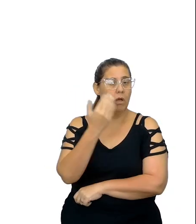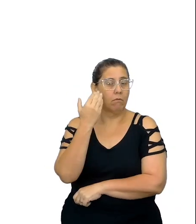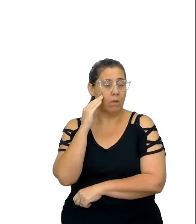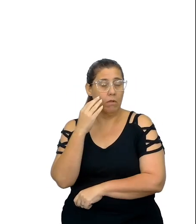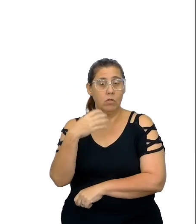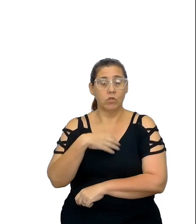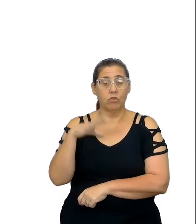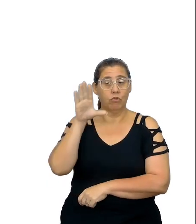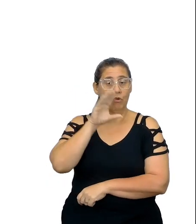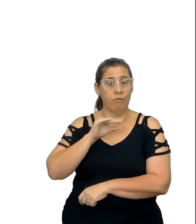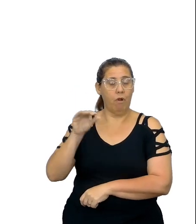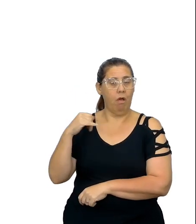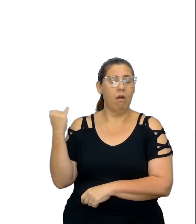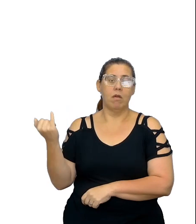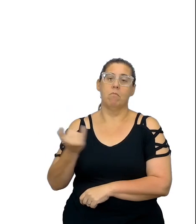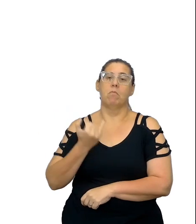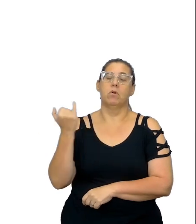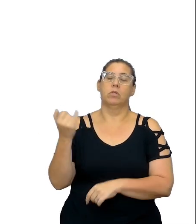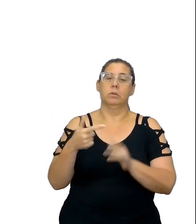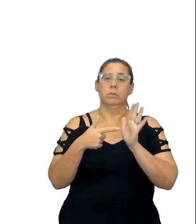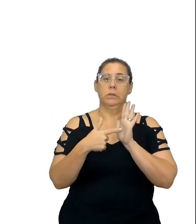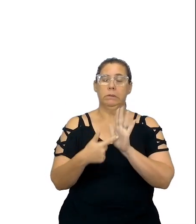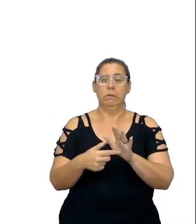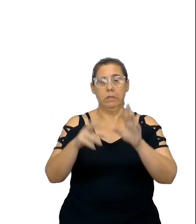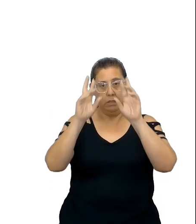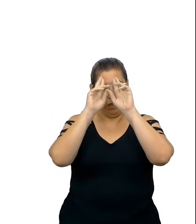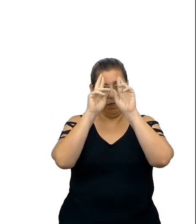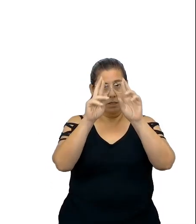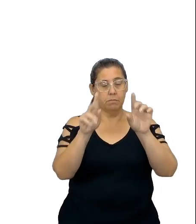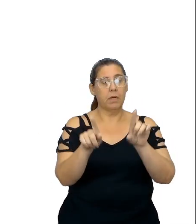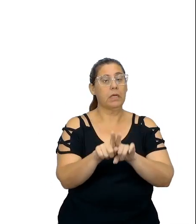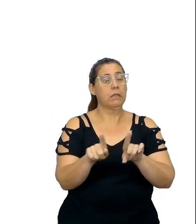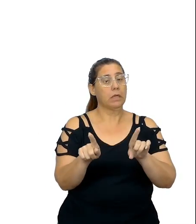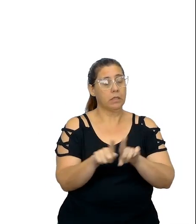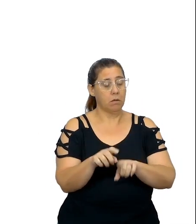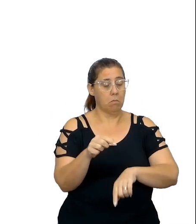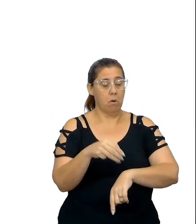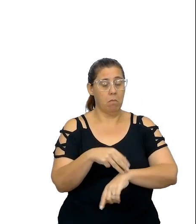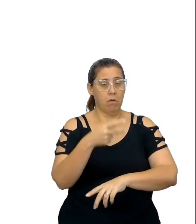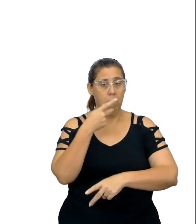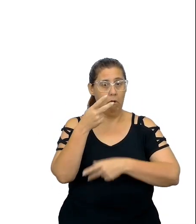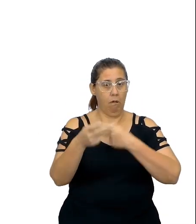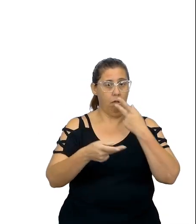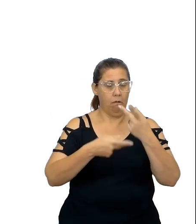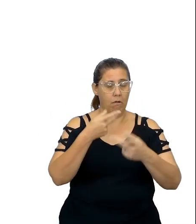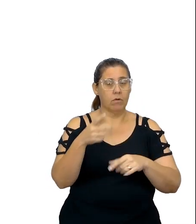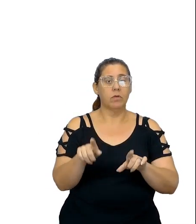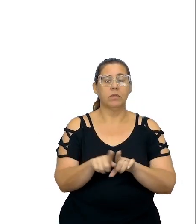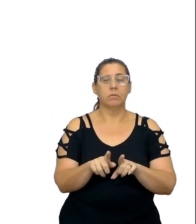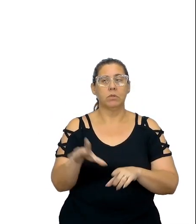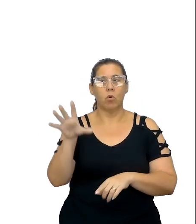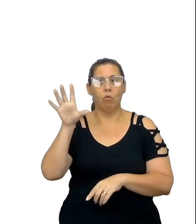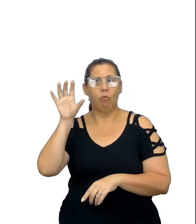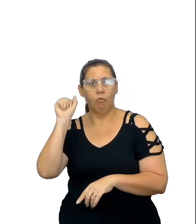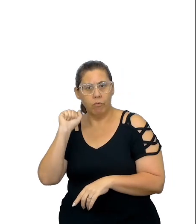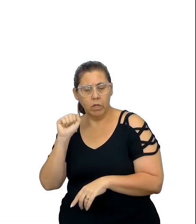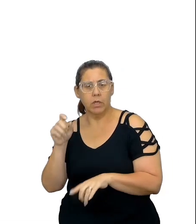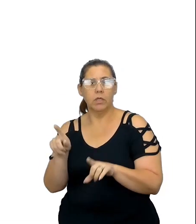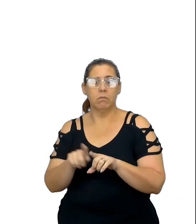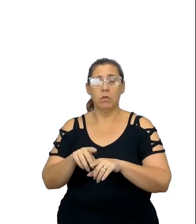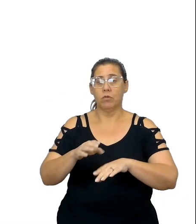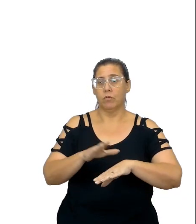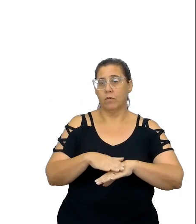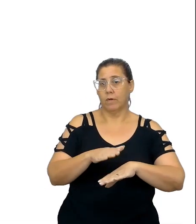fala é necessário respeitar os momentos em que se deve manifestar, até aqueles de escutar, além de